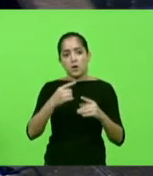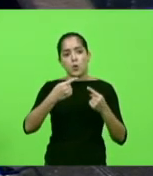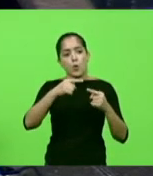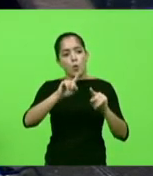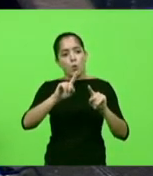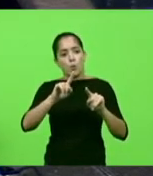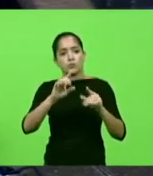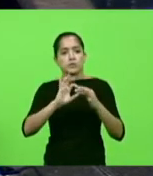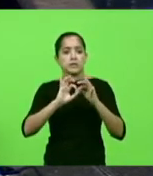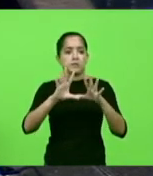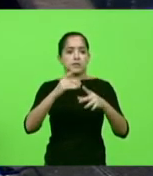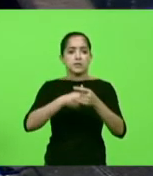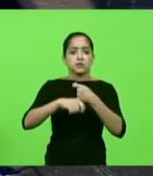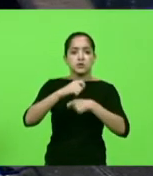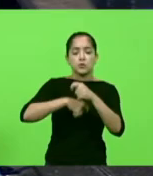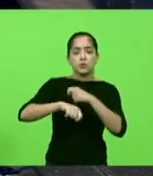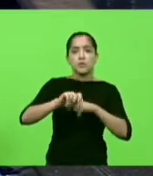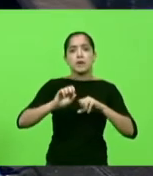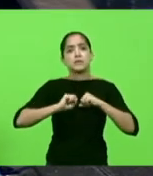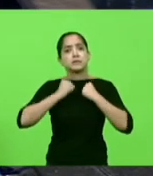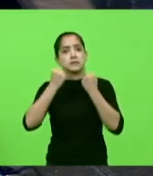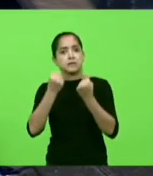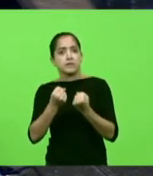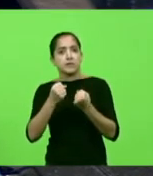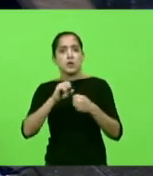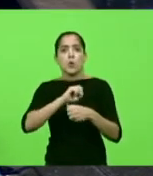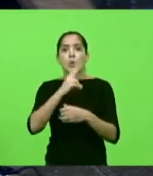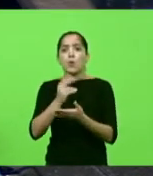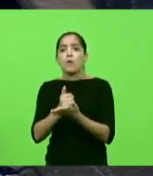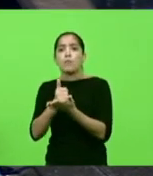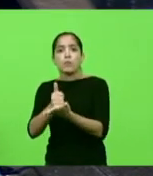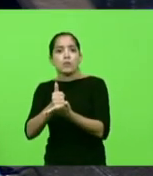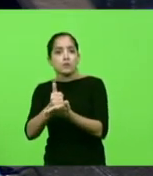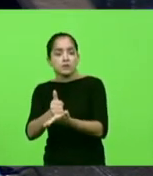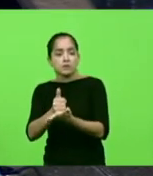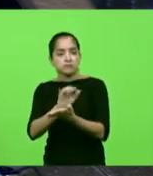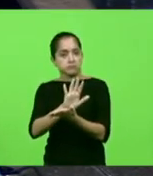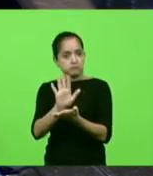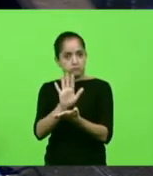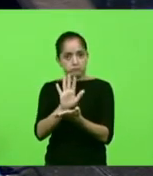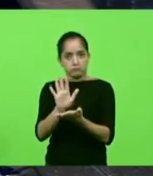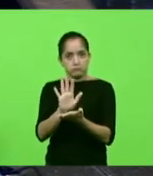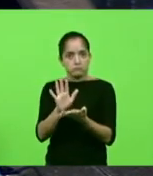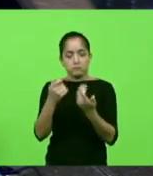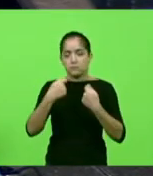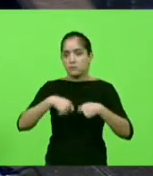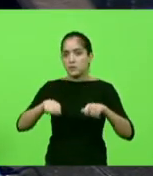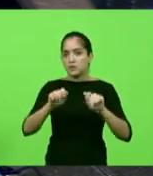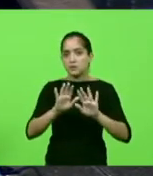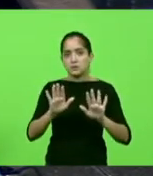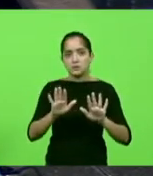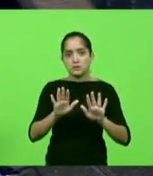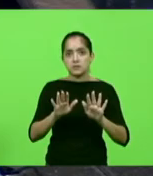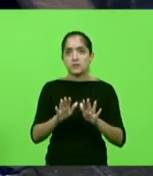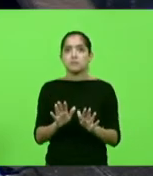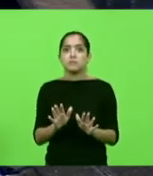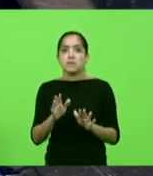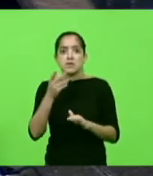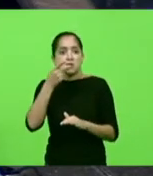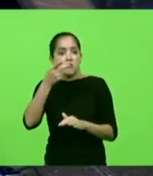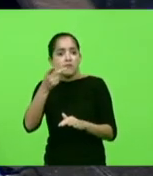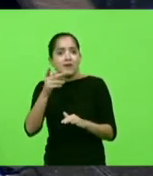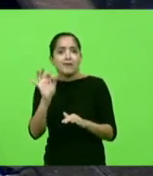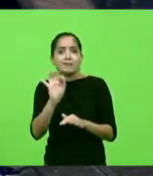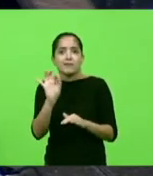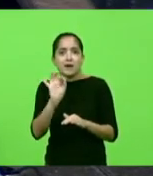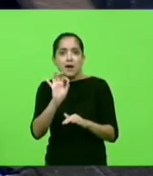econômica, defender intervencionismo ou apoiar medidas estatizantes. Não, calma, calma. Não precisa disso, não. Basta não falar